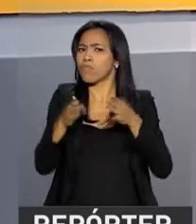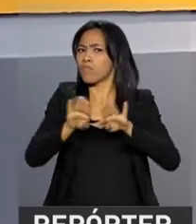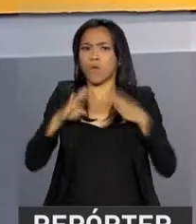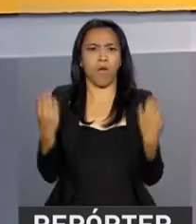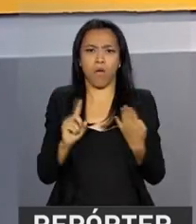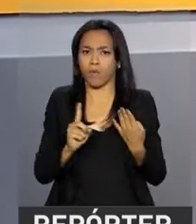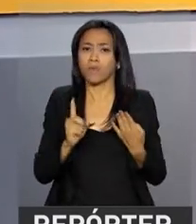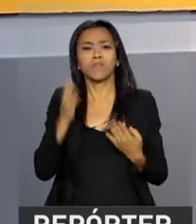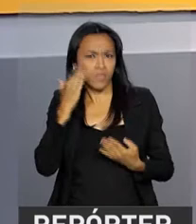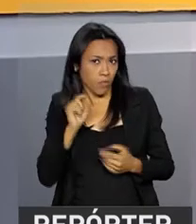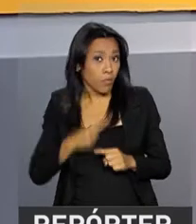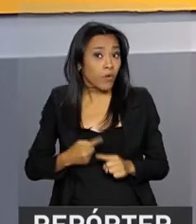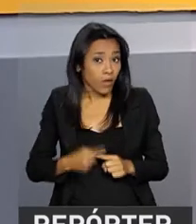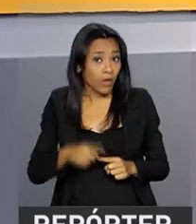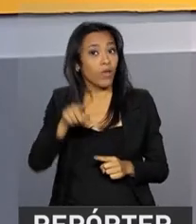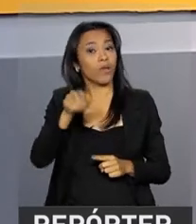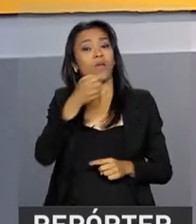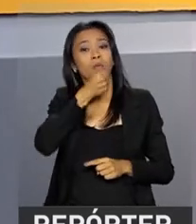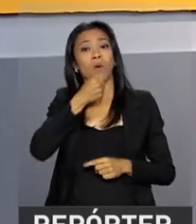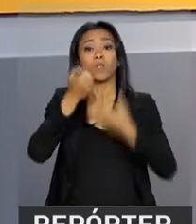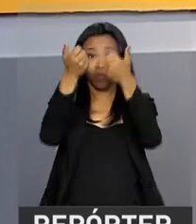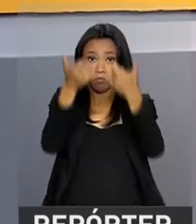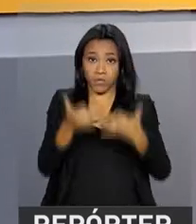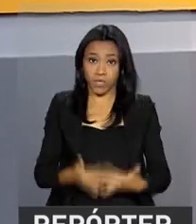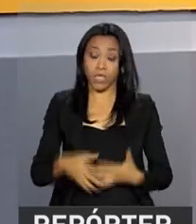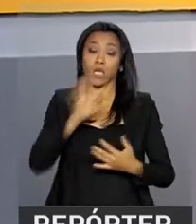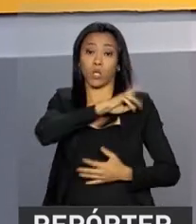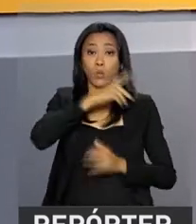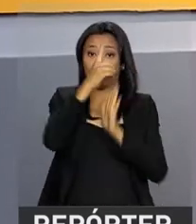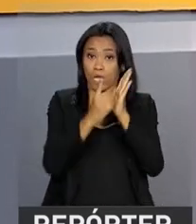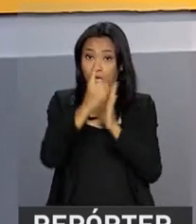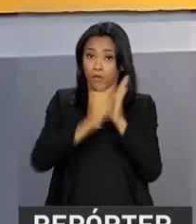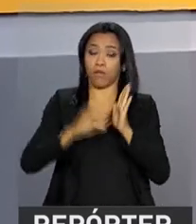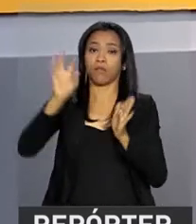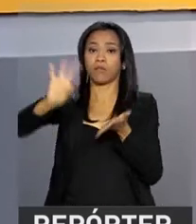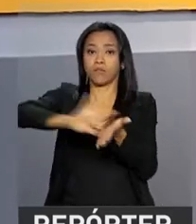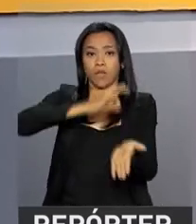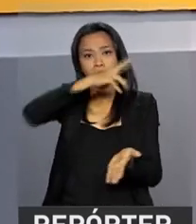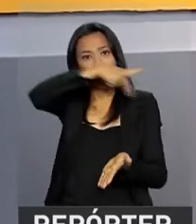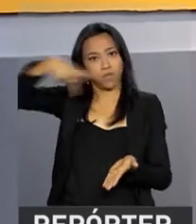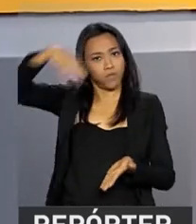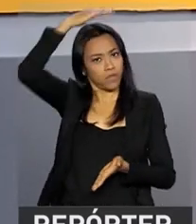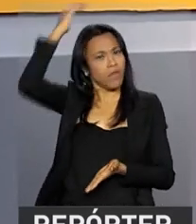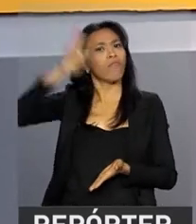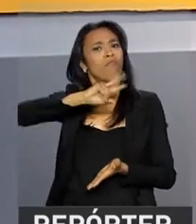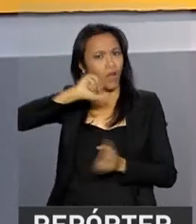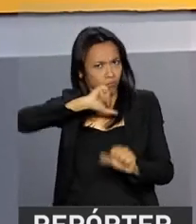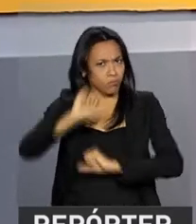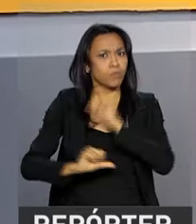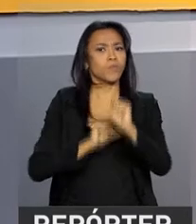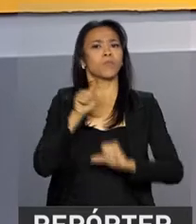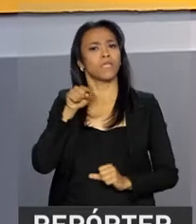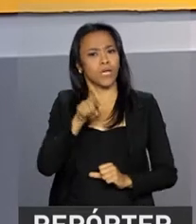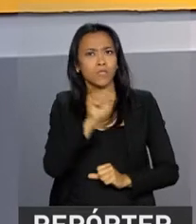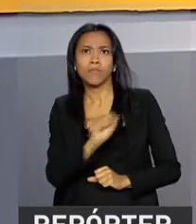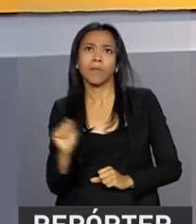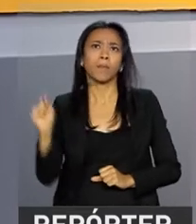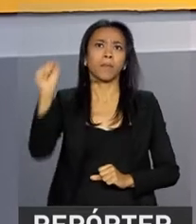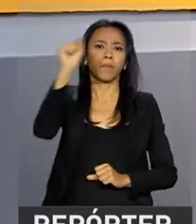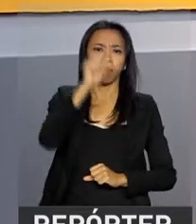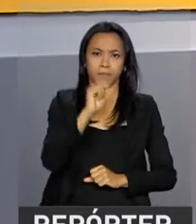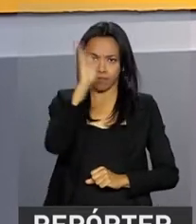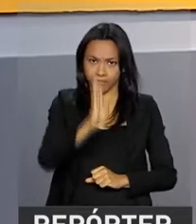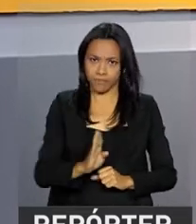repórter nem pereira explica como um decreto assinado pelo presidente michel temer vai mudar a realidade nos comércios em muitas